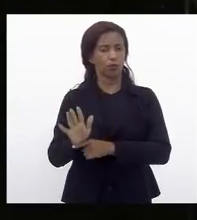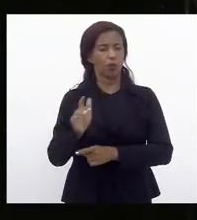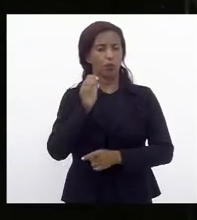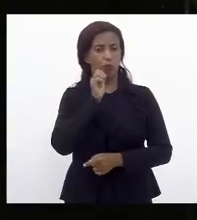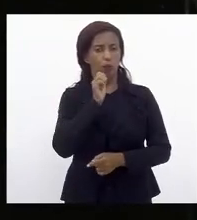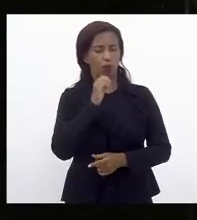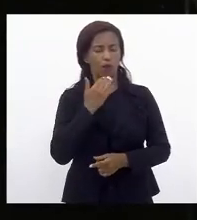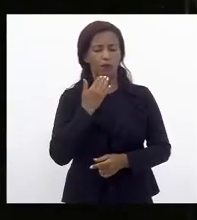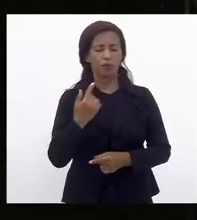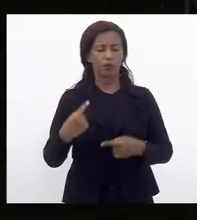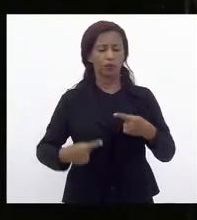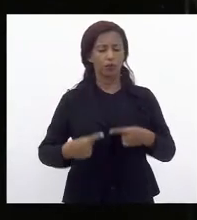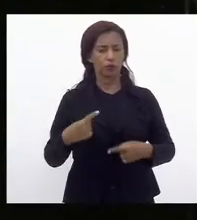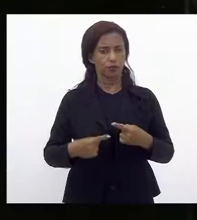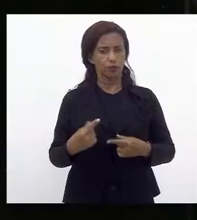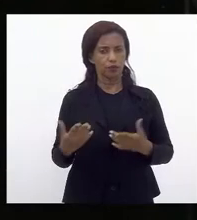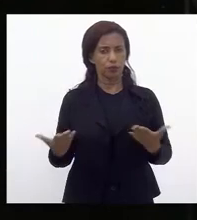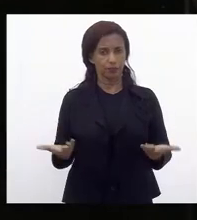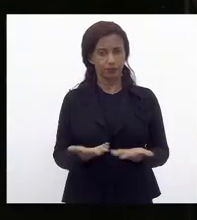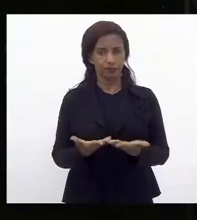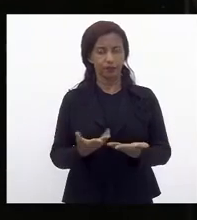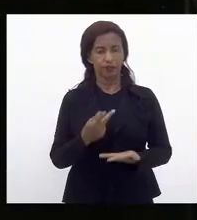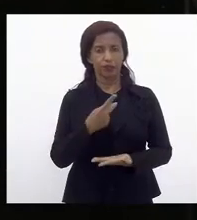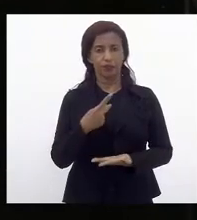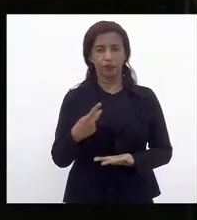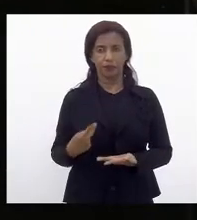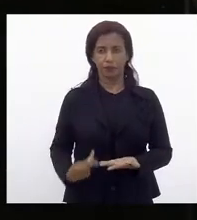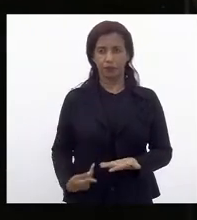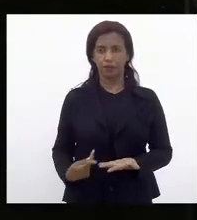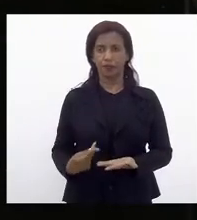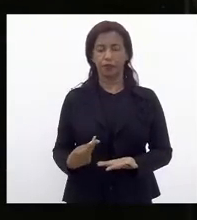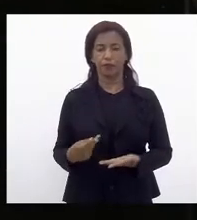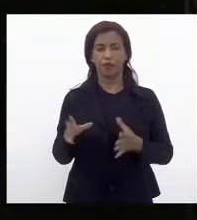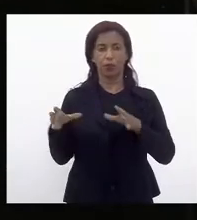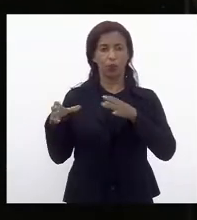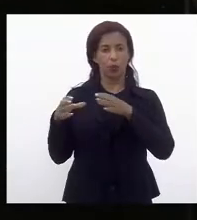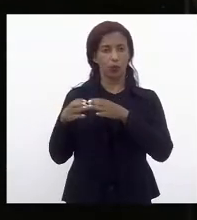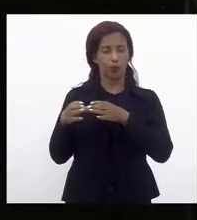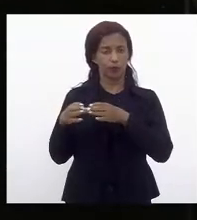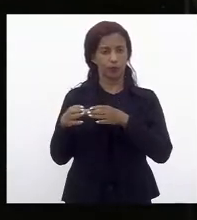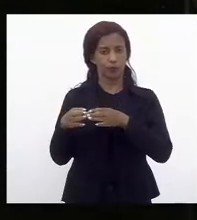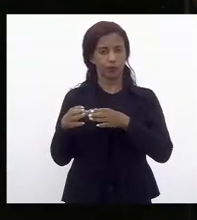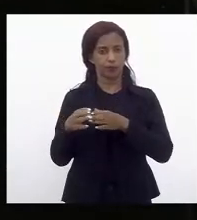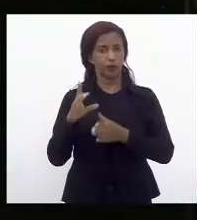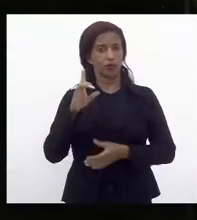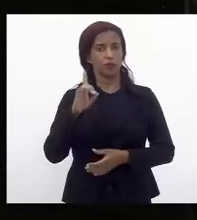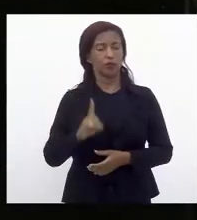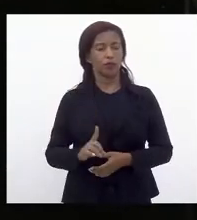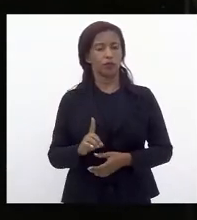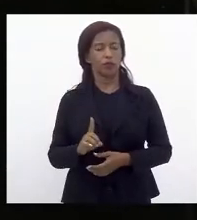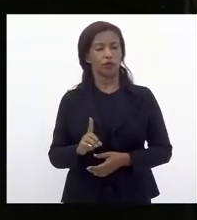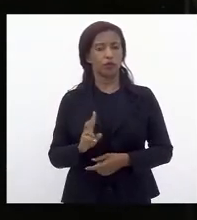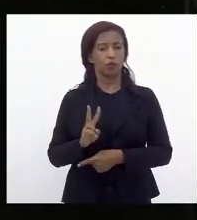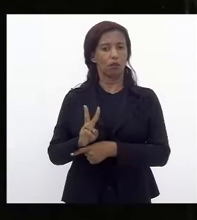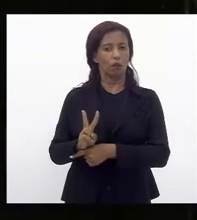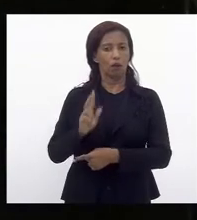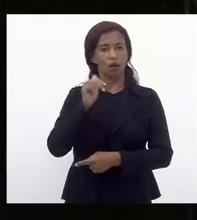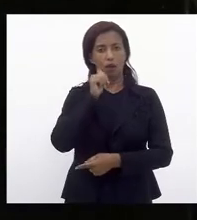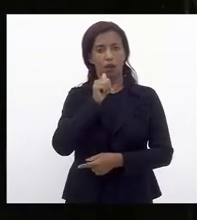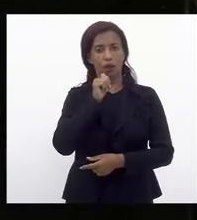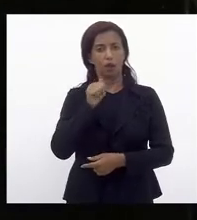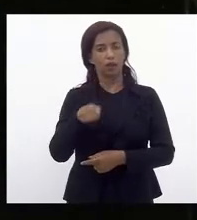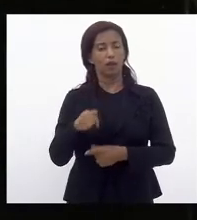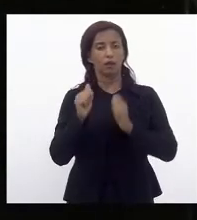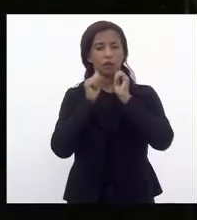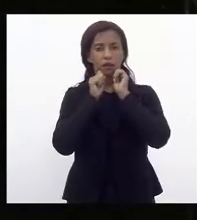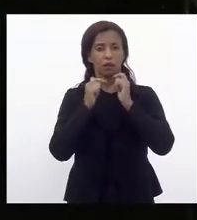discutir, presidenta, enquanto presidenta da Comissão de Direitos e Defesa da Mulher, aqui